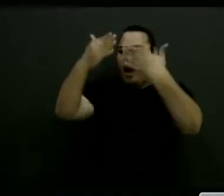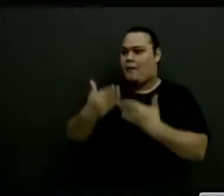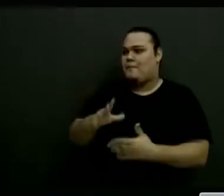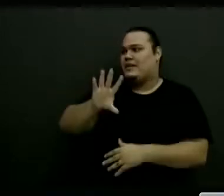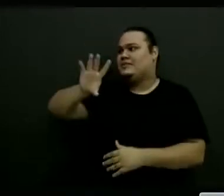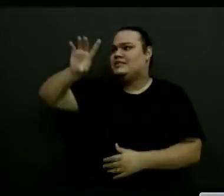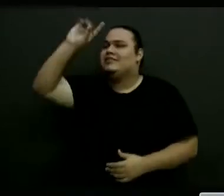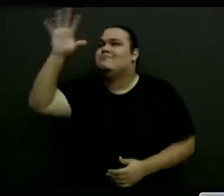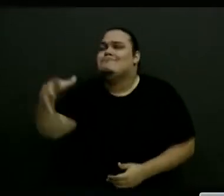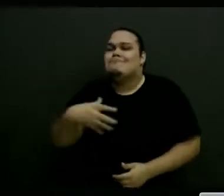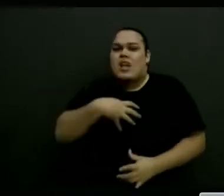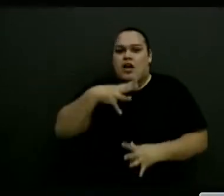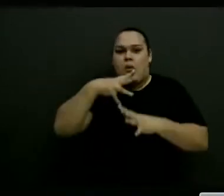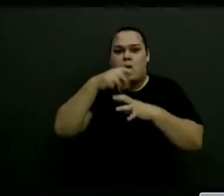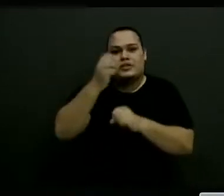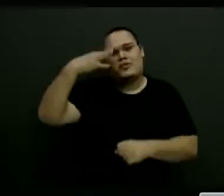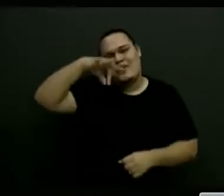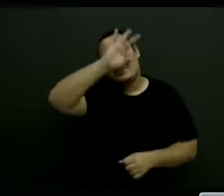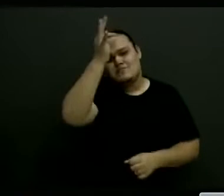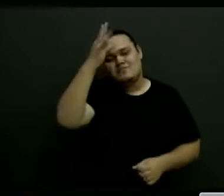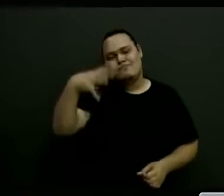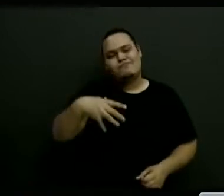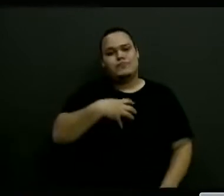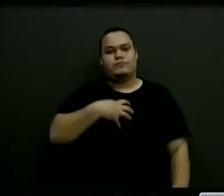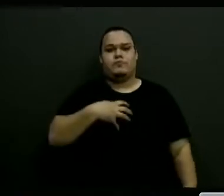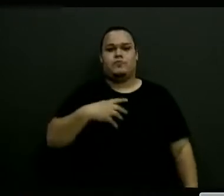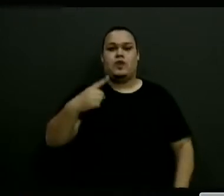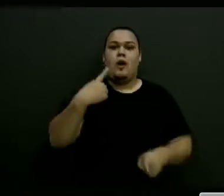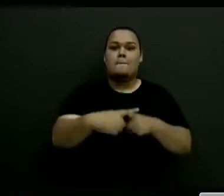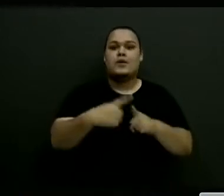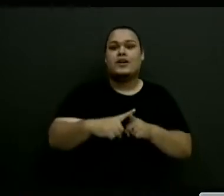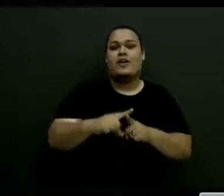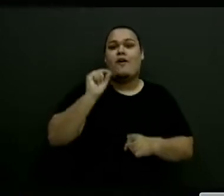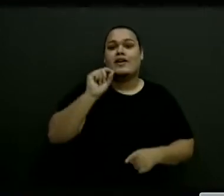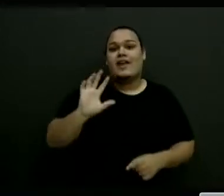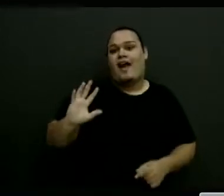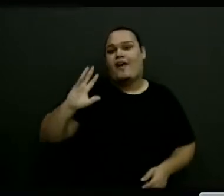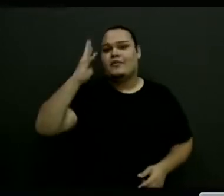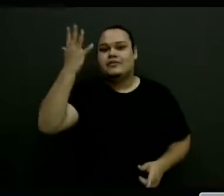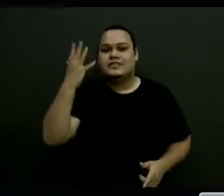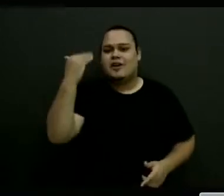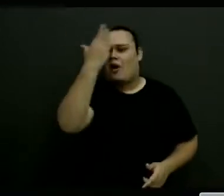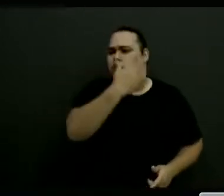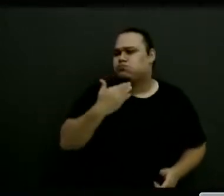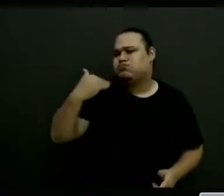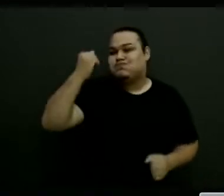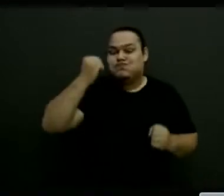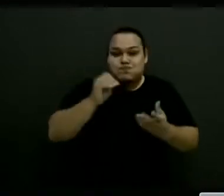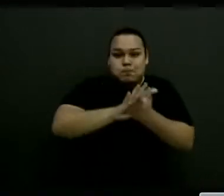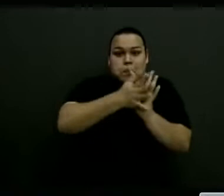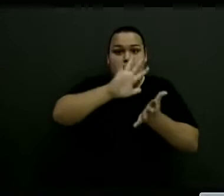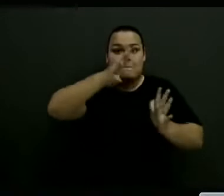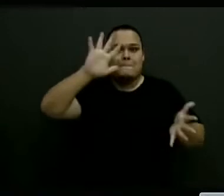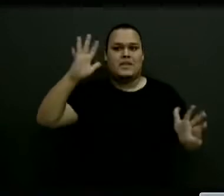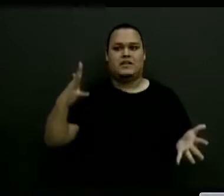acontece o que aconteceu com Moisés. A pele do seu rosto resplandecia depois que falou com